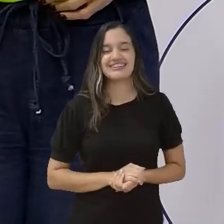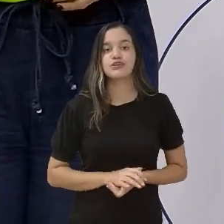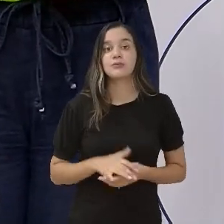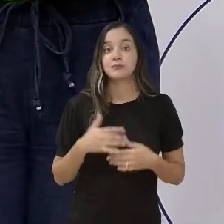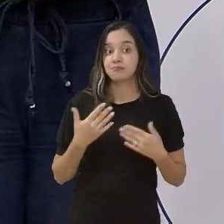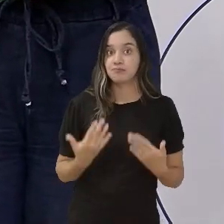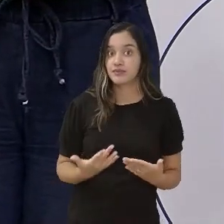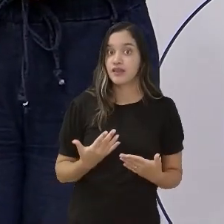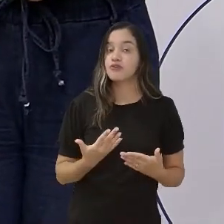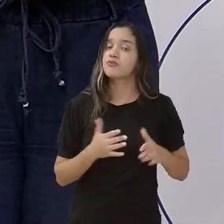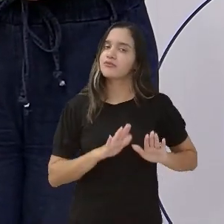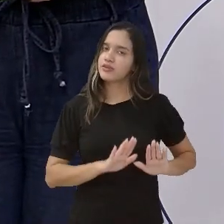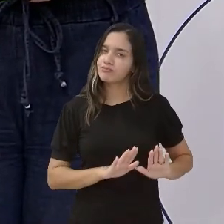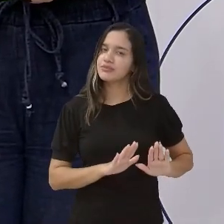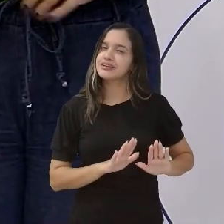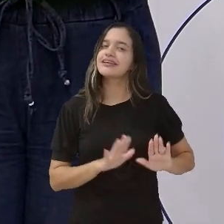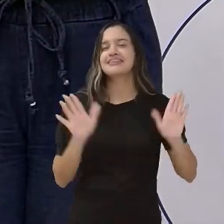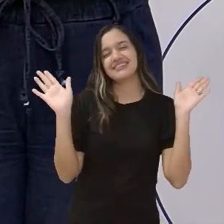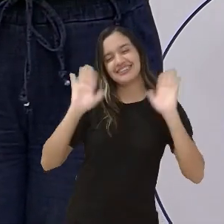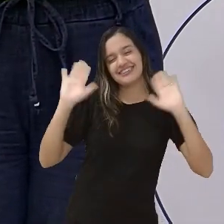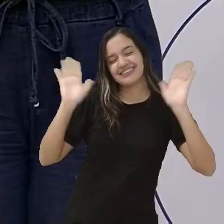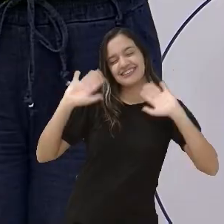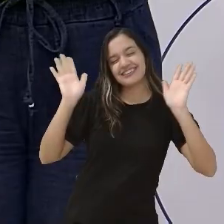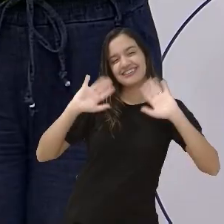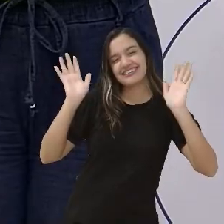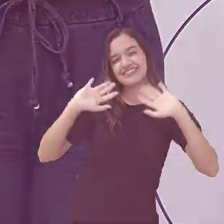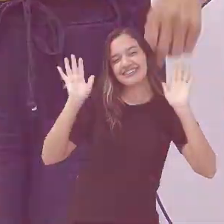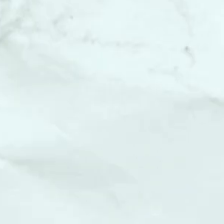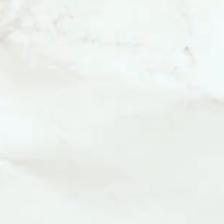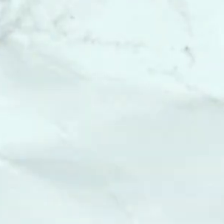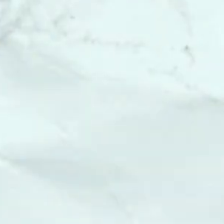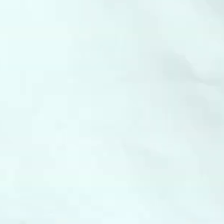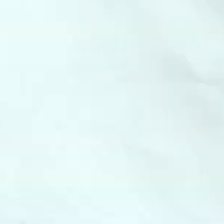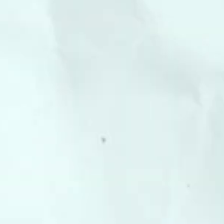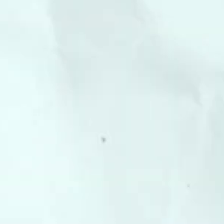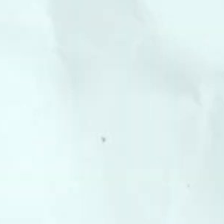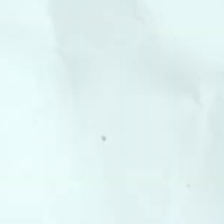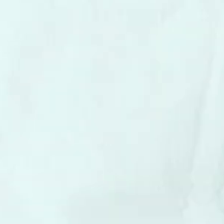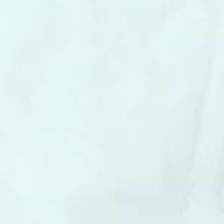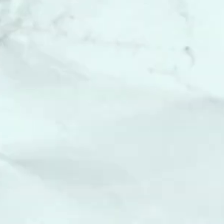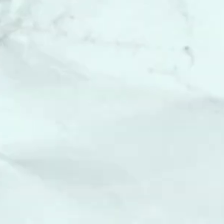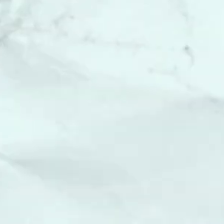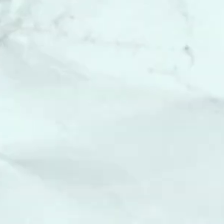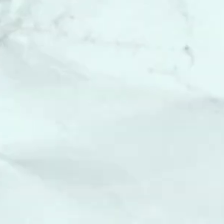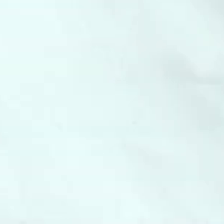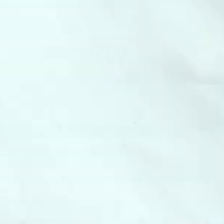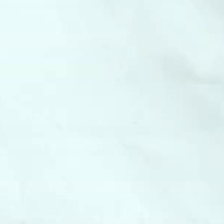E a gente, ó, vai ficando por aqui, ó. Tchau.